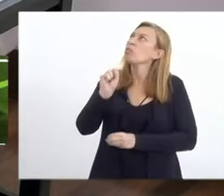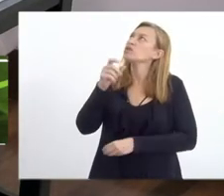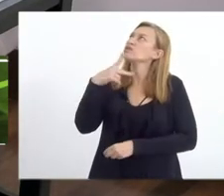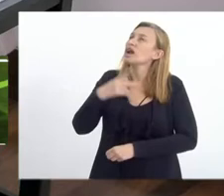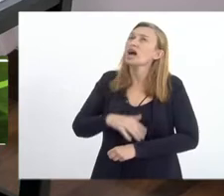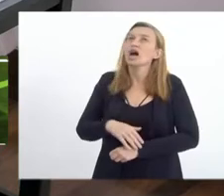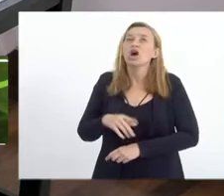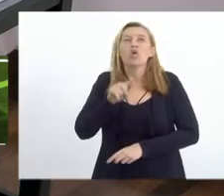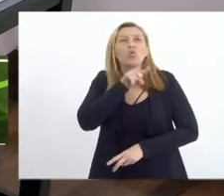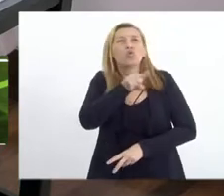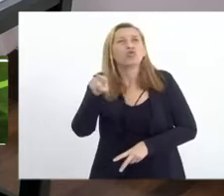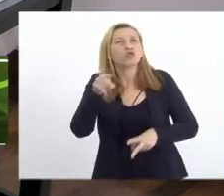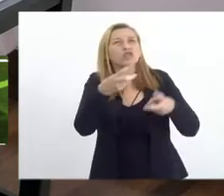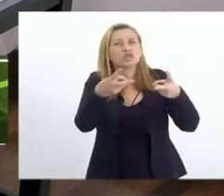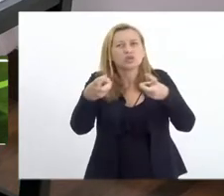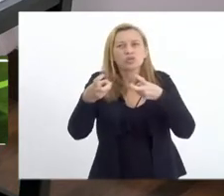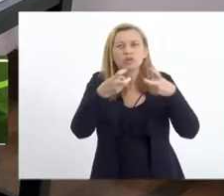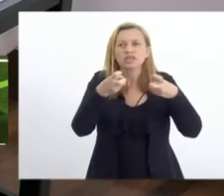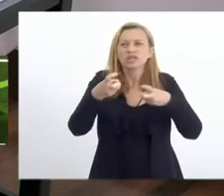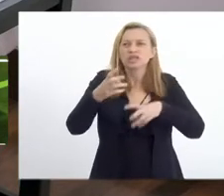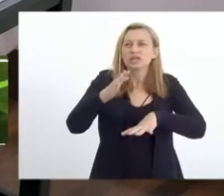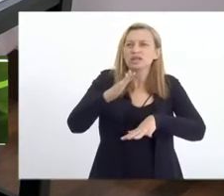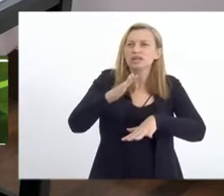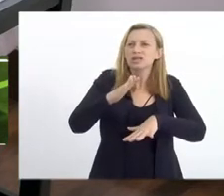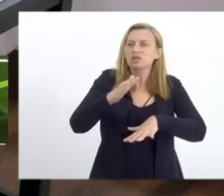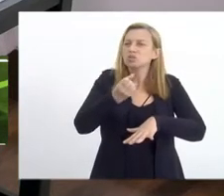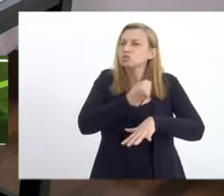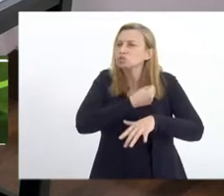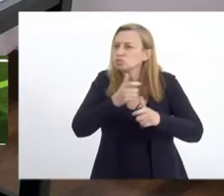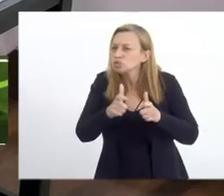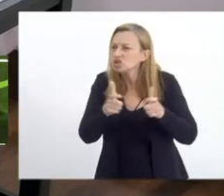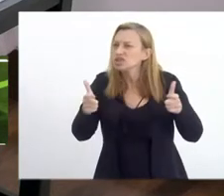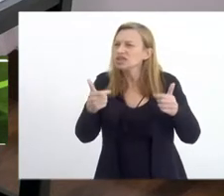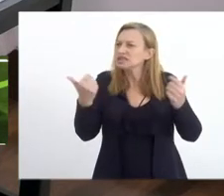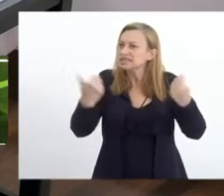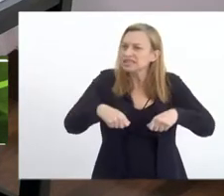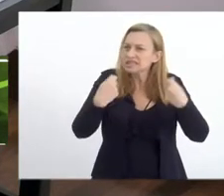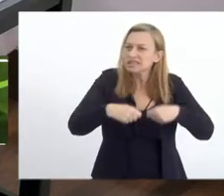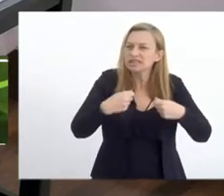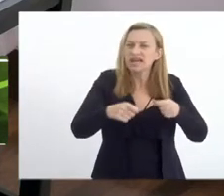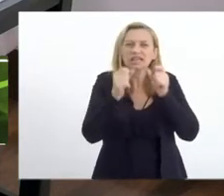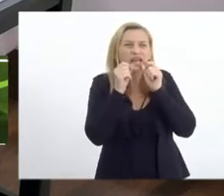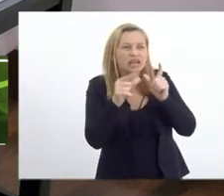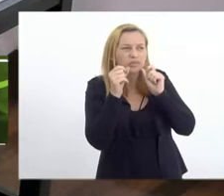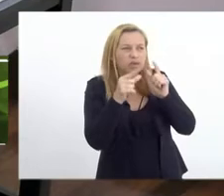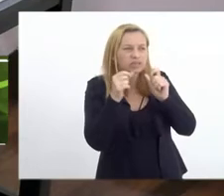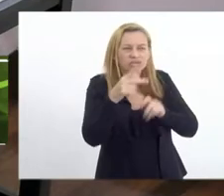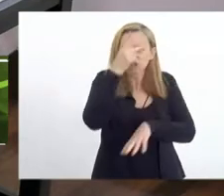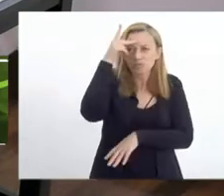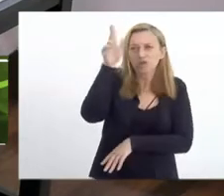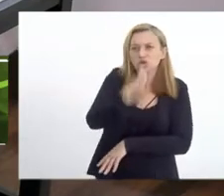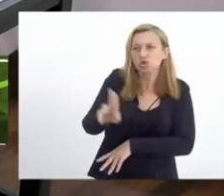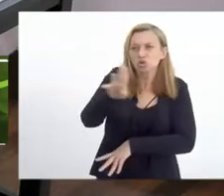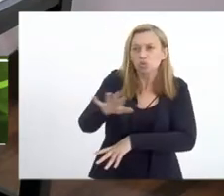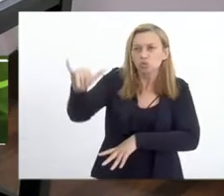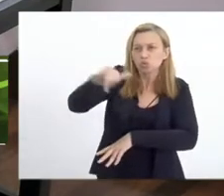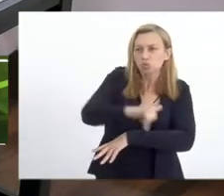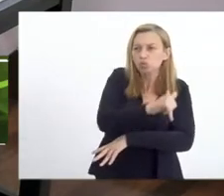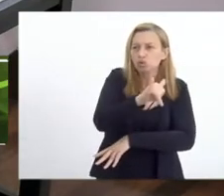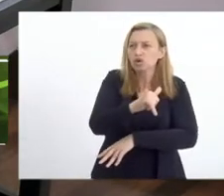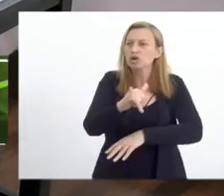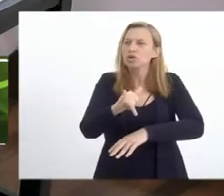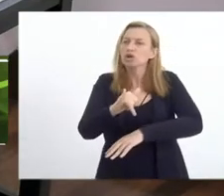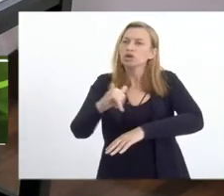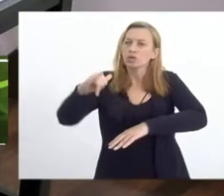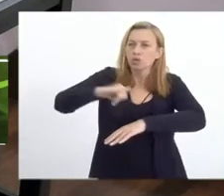que vocês observam que são as maiores demandas e necessidades e reclamações dos usuários através do aeroporto de